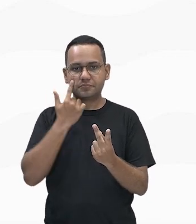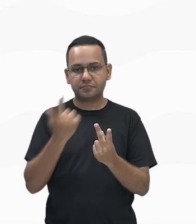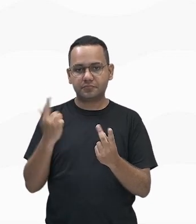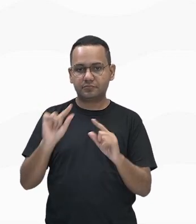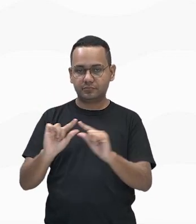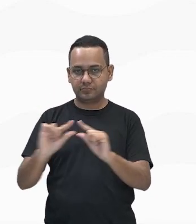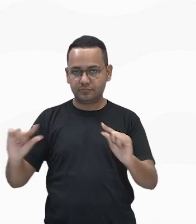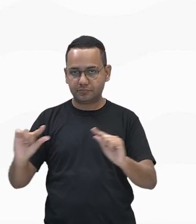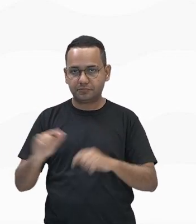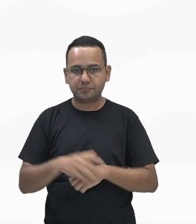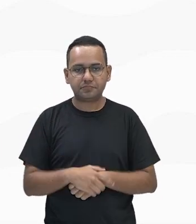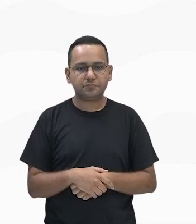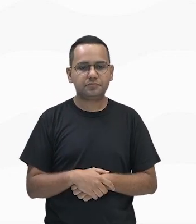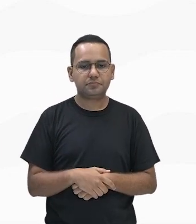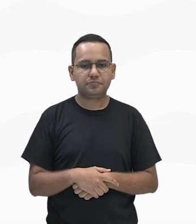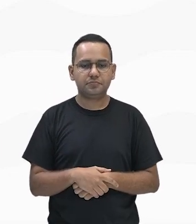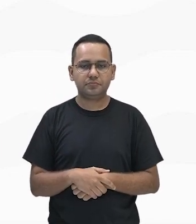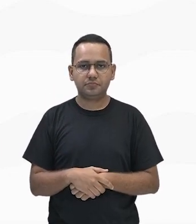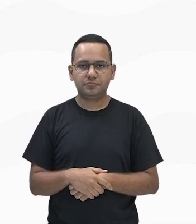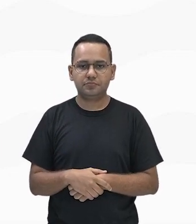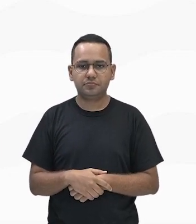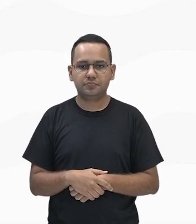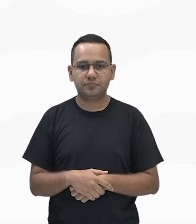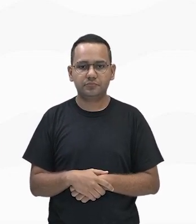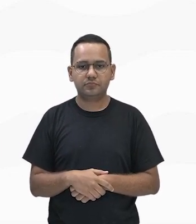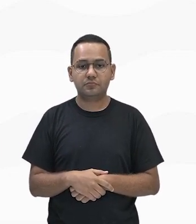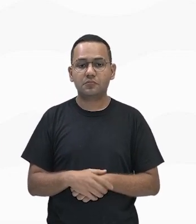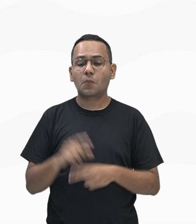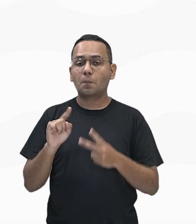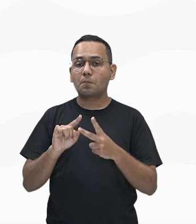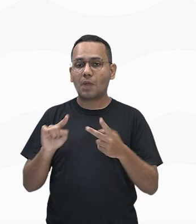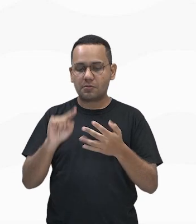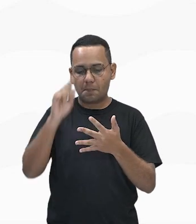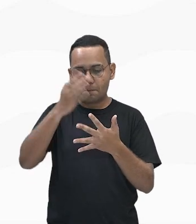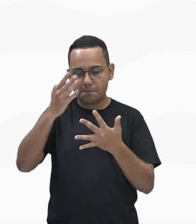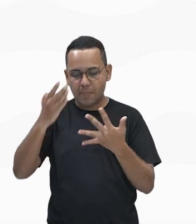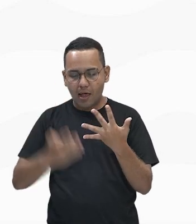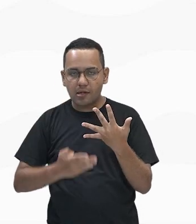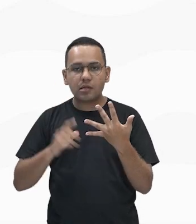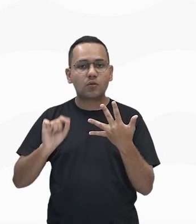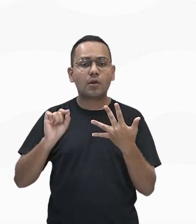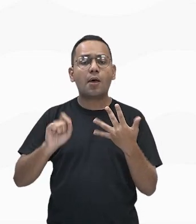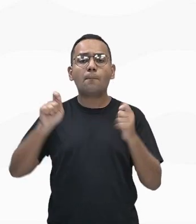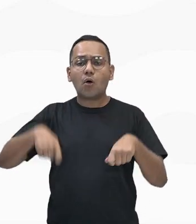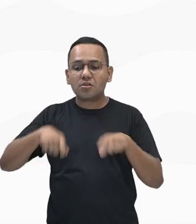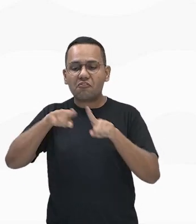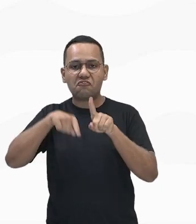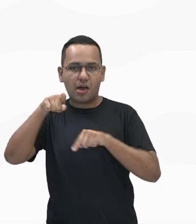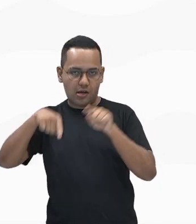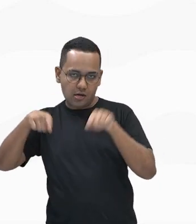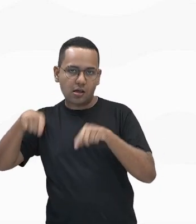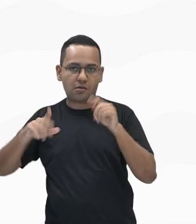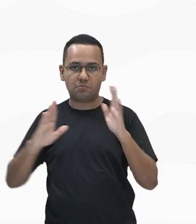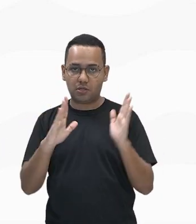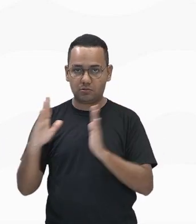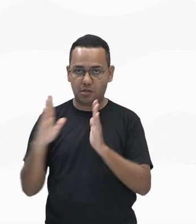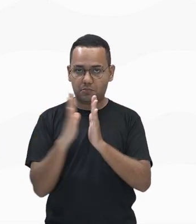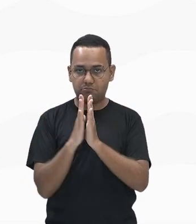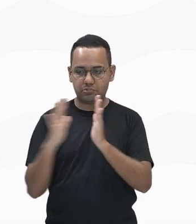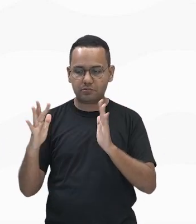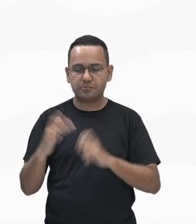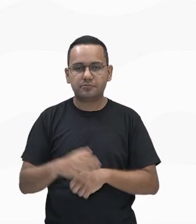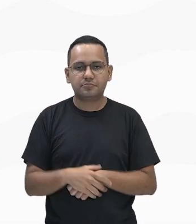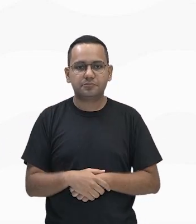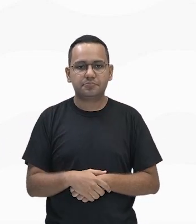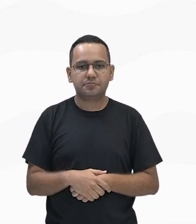constante. Na tabela SAC, as parcelas são decrescentes ao longo do tempo, ok?